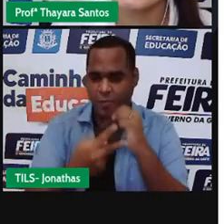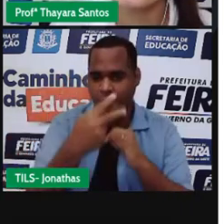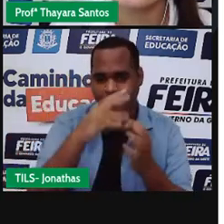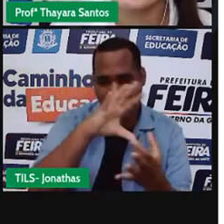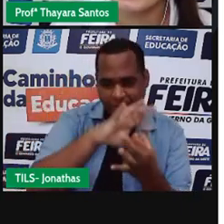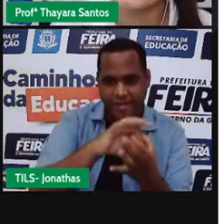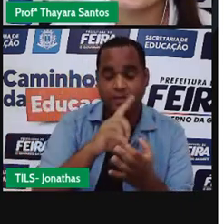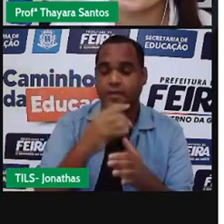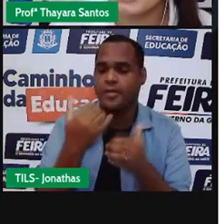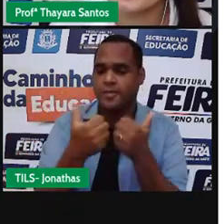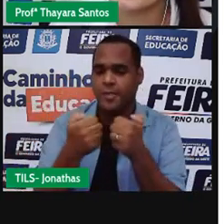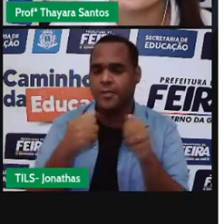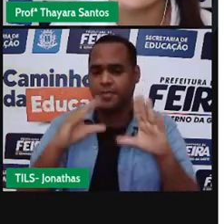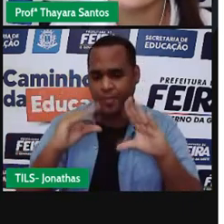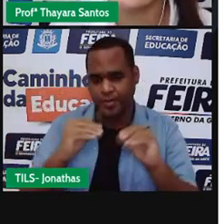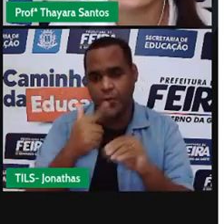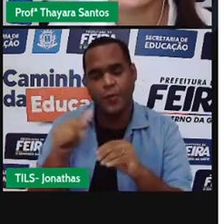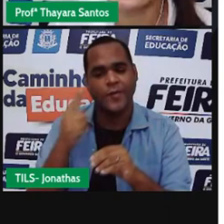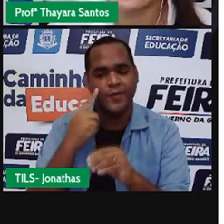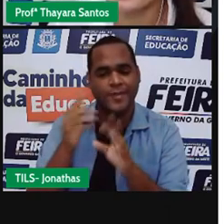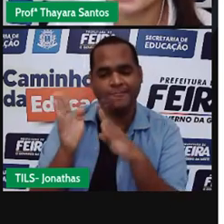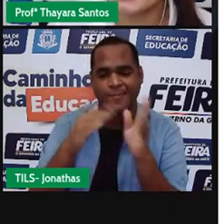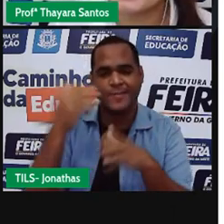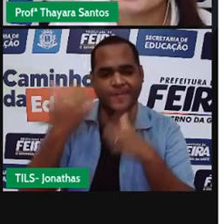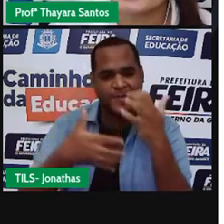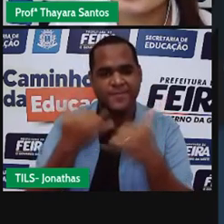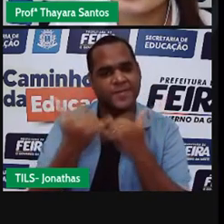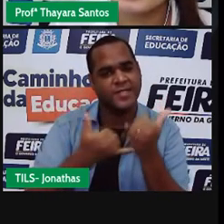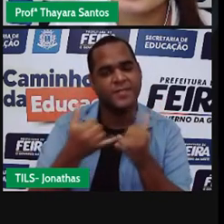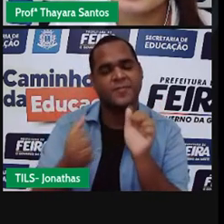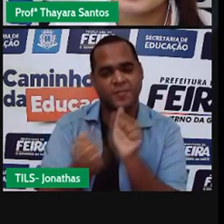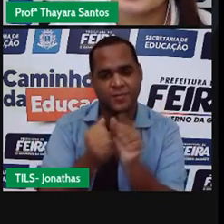vocês fiquem aí do outro lado se divertindo com ele.